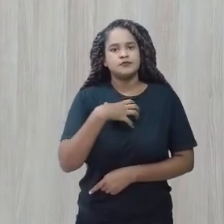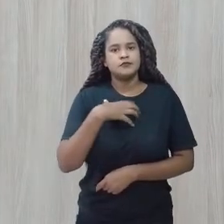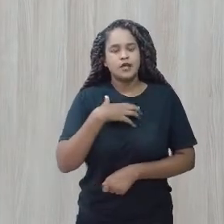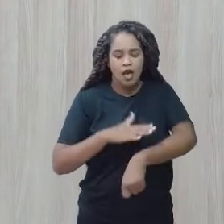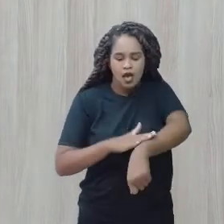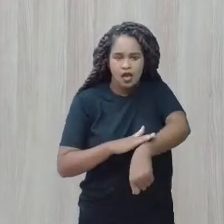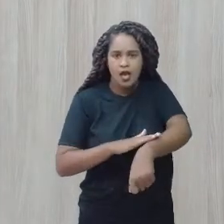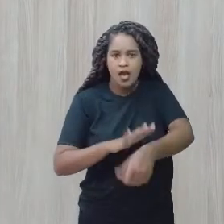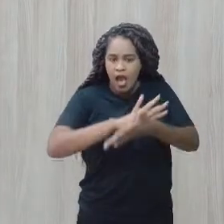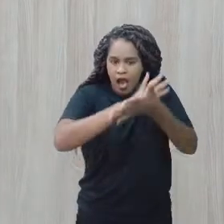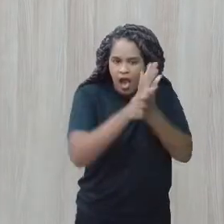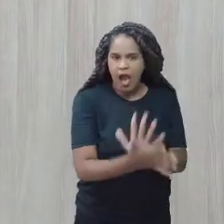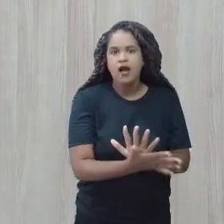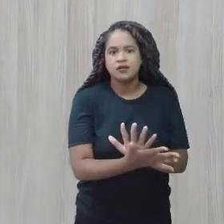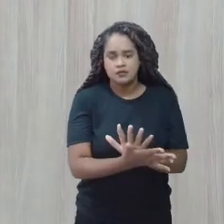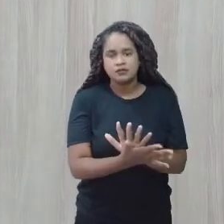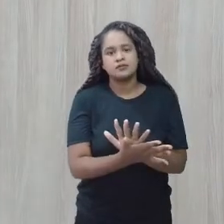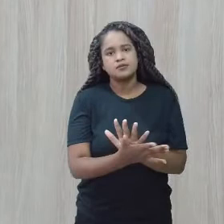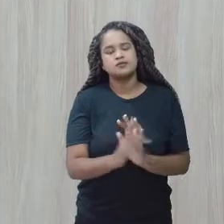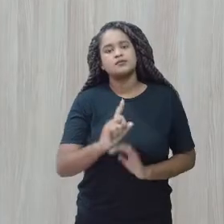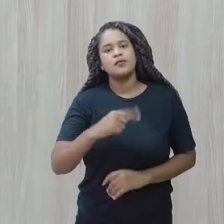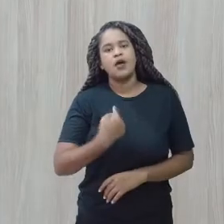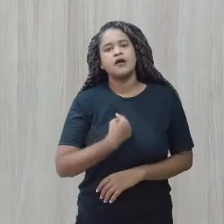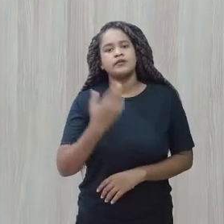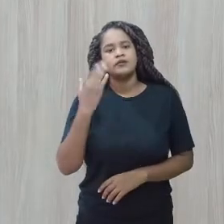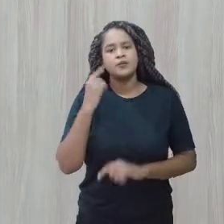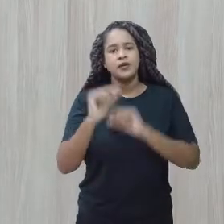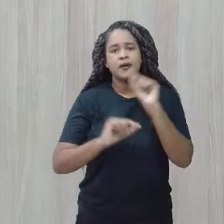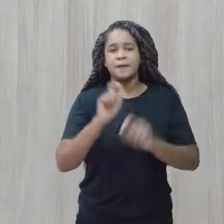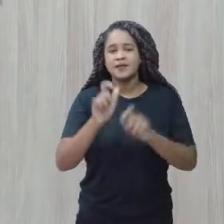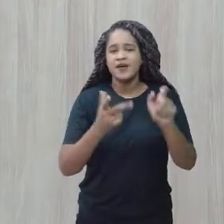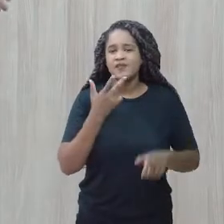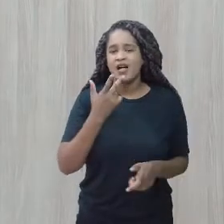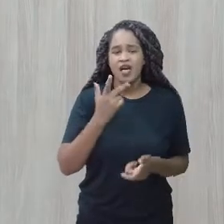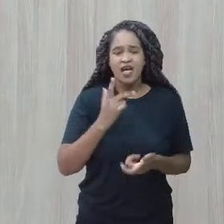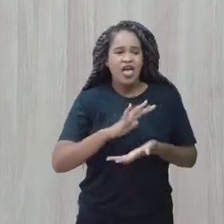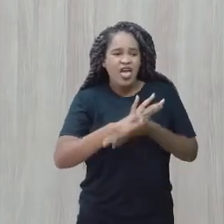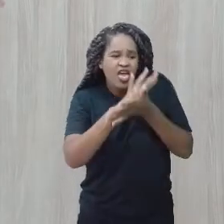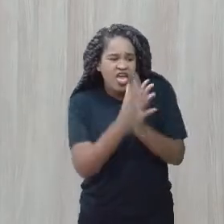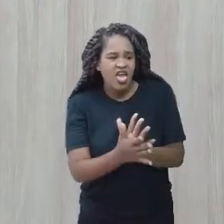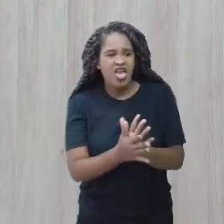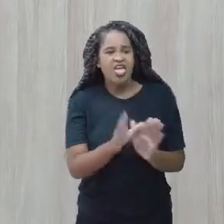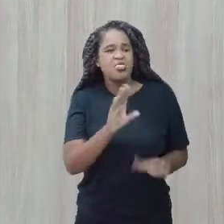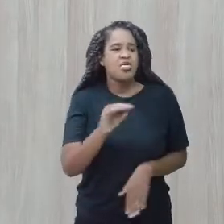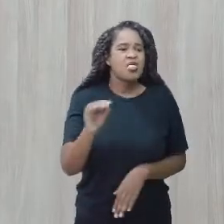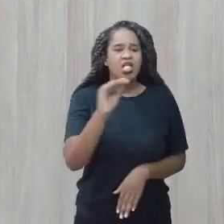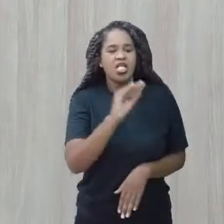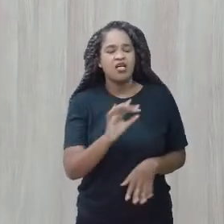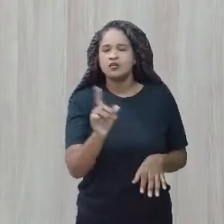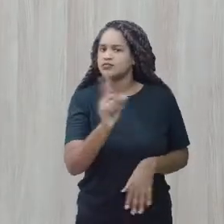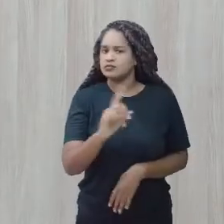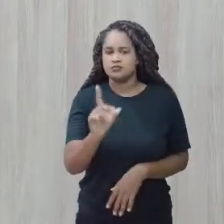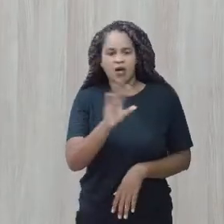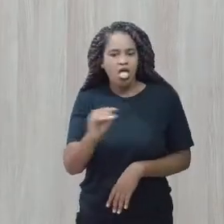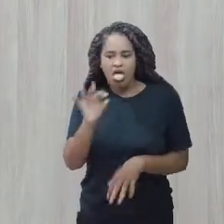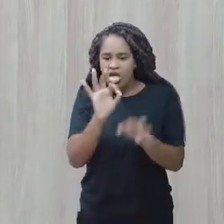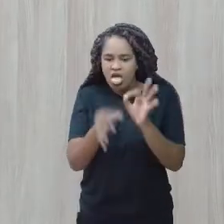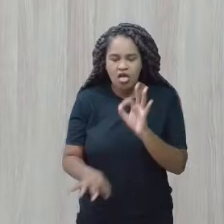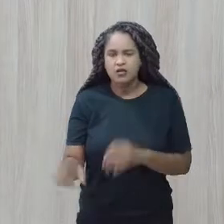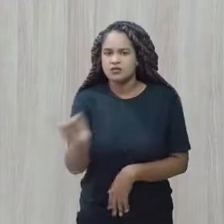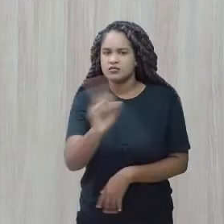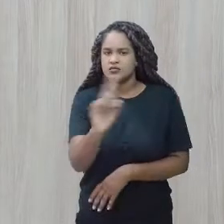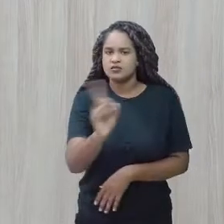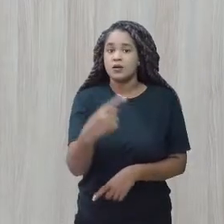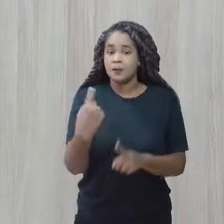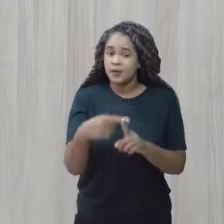na pele, a gente sabe que todo mundo que fala, não, mas racismo é coisa, é mimimi. Não é nada de mimimi. Porque é mimimi